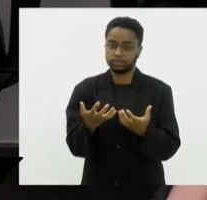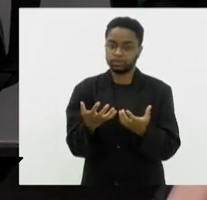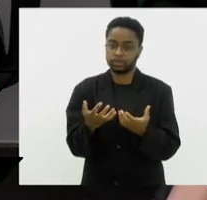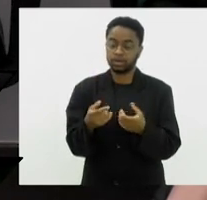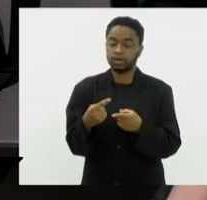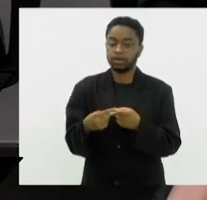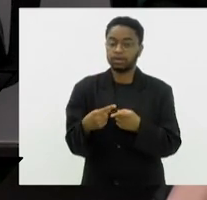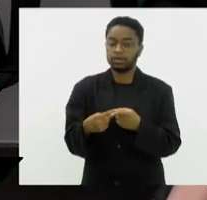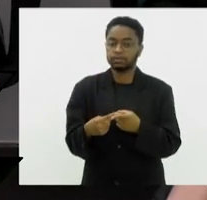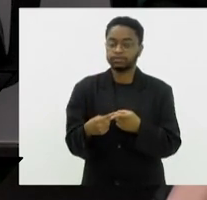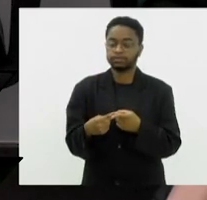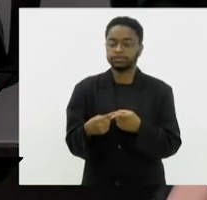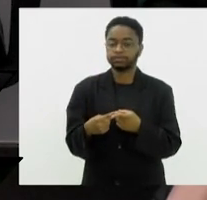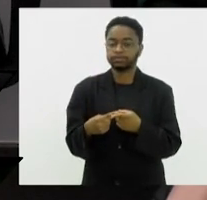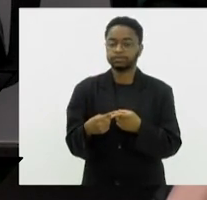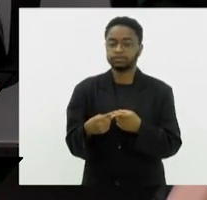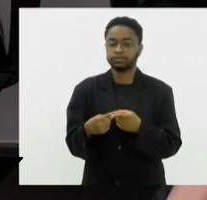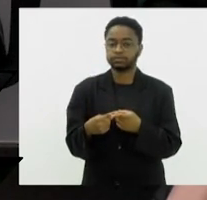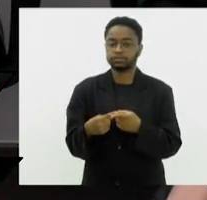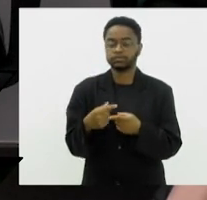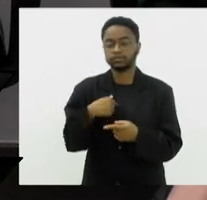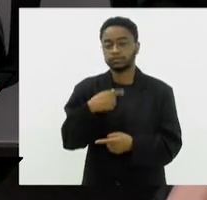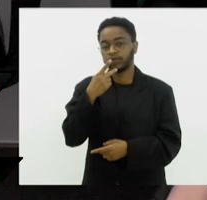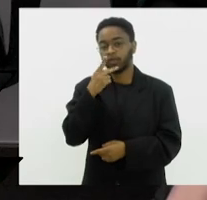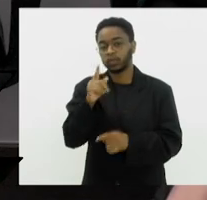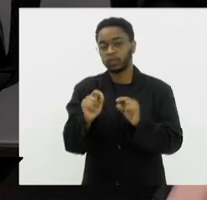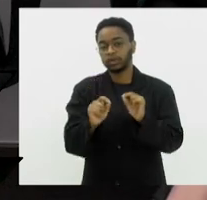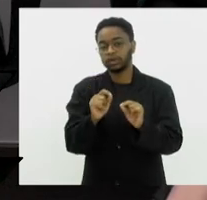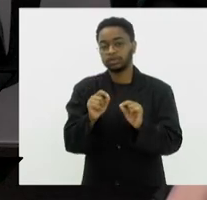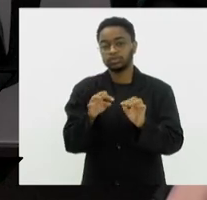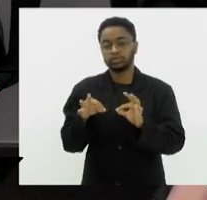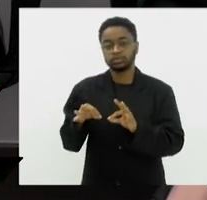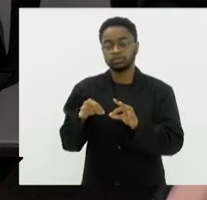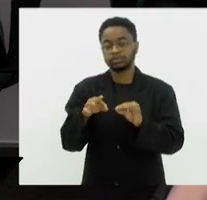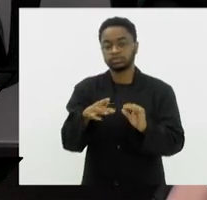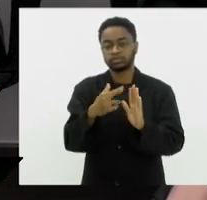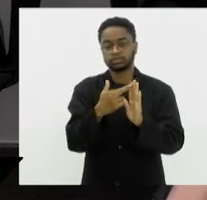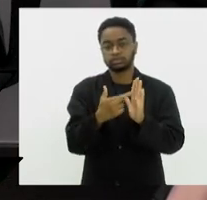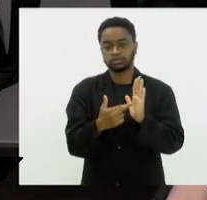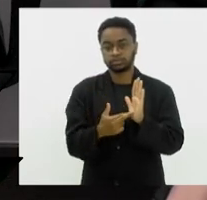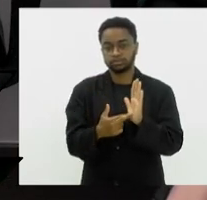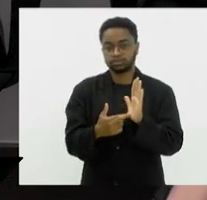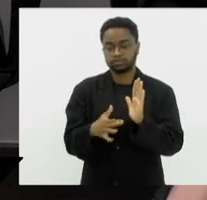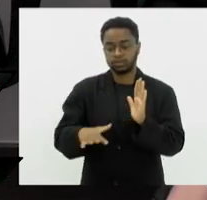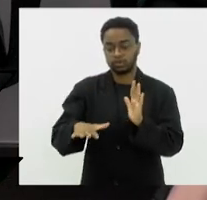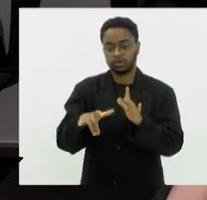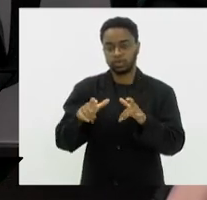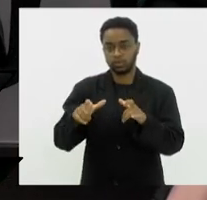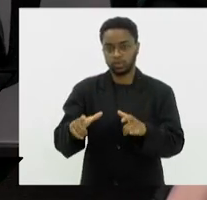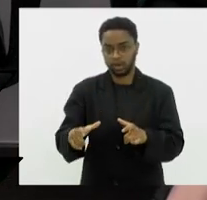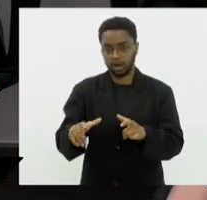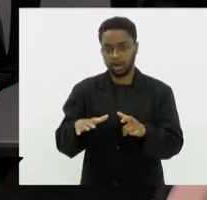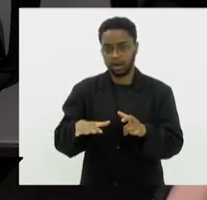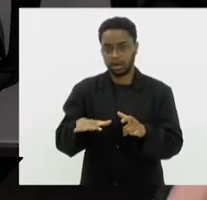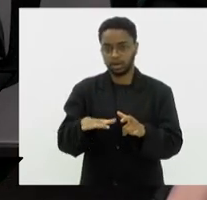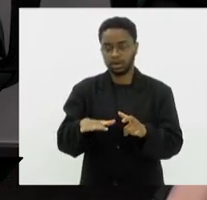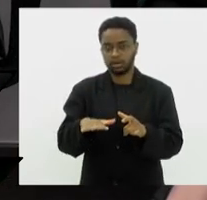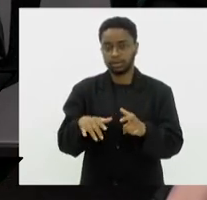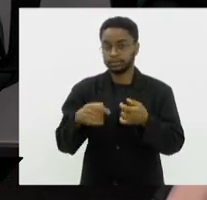de colocar que toda regularização fundiária que o Estado vá fazer,